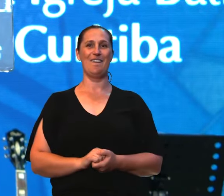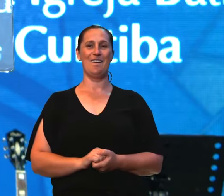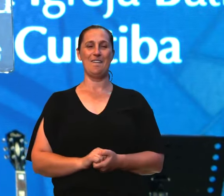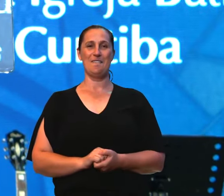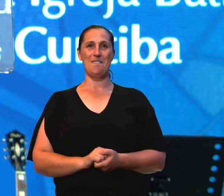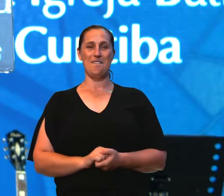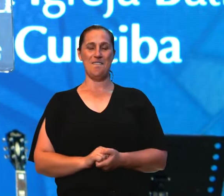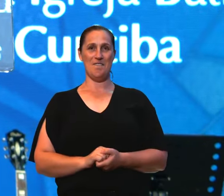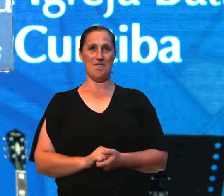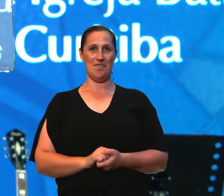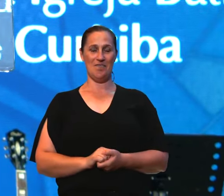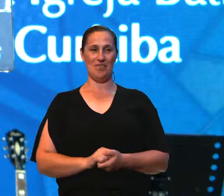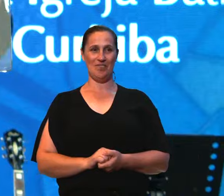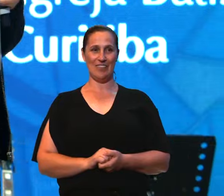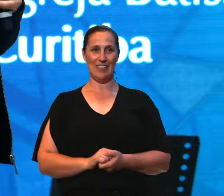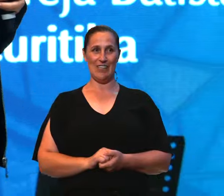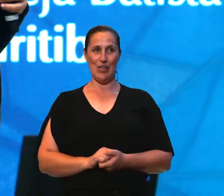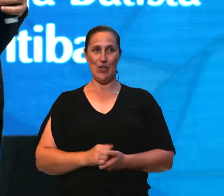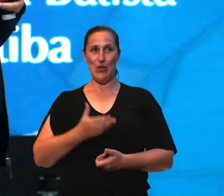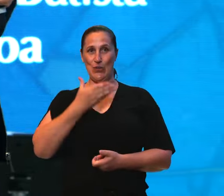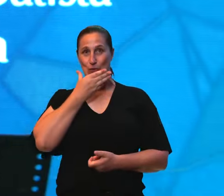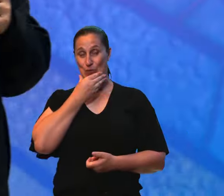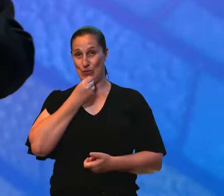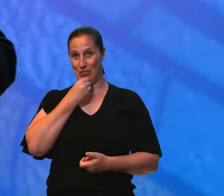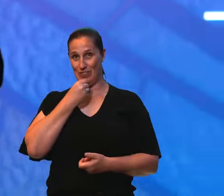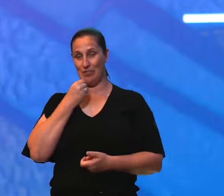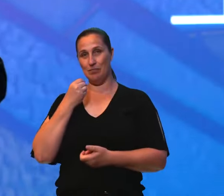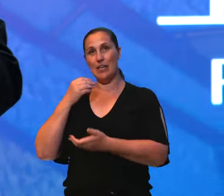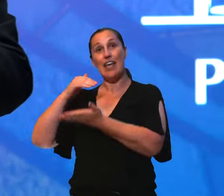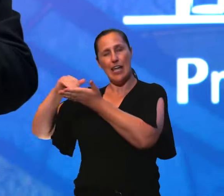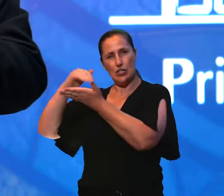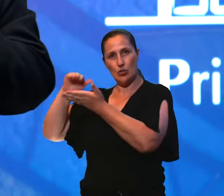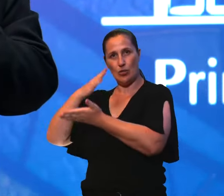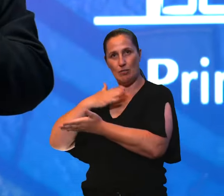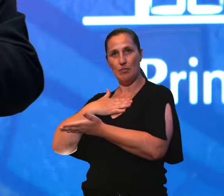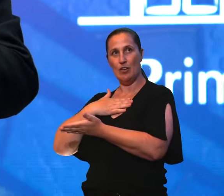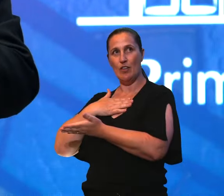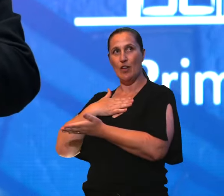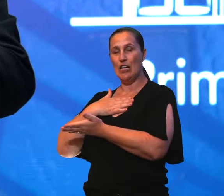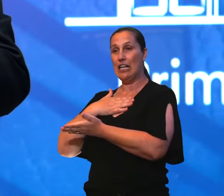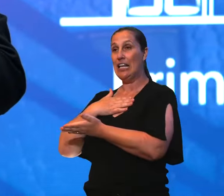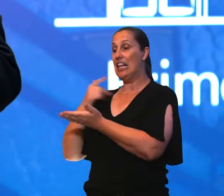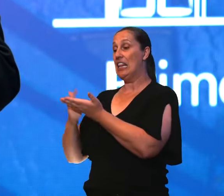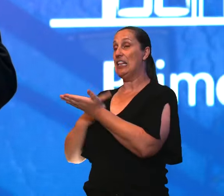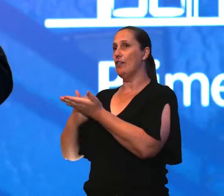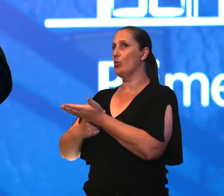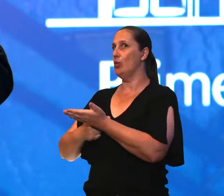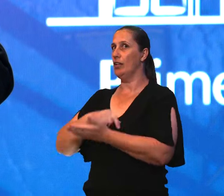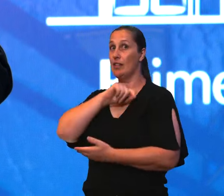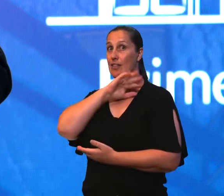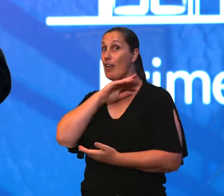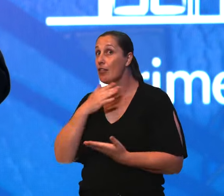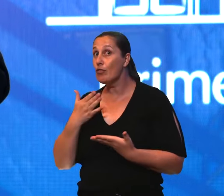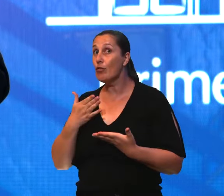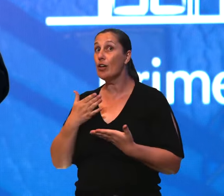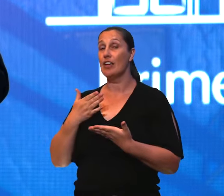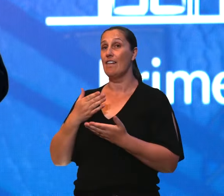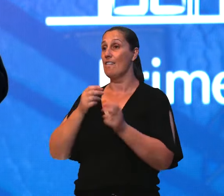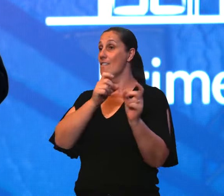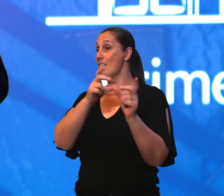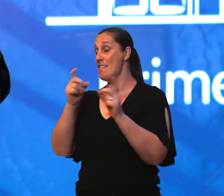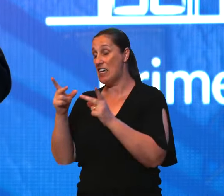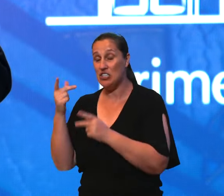famoso o meu editor falou assim livro é um negócio terrível a gente não vende nada quem é duro né